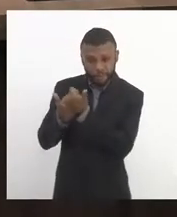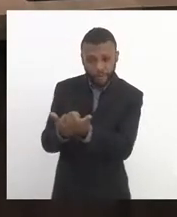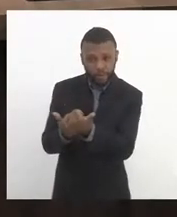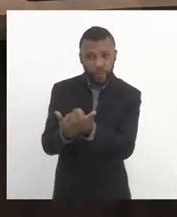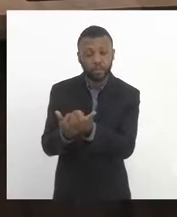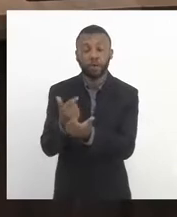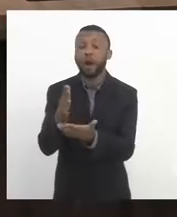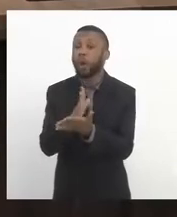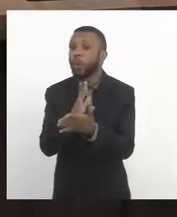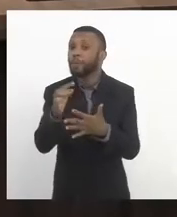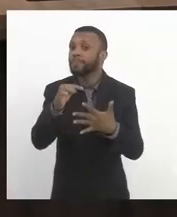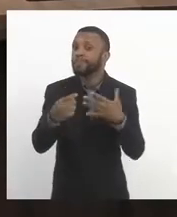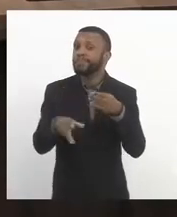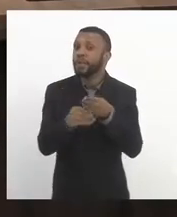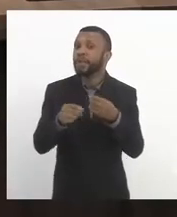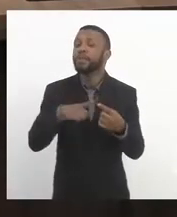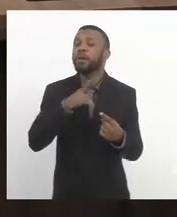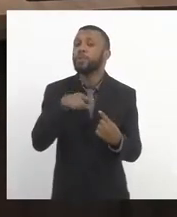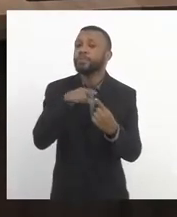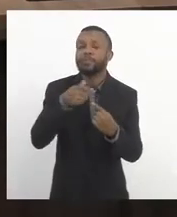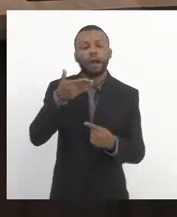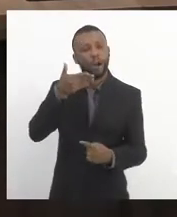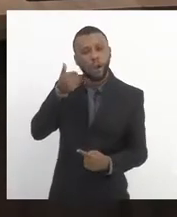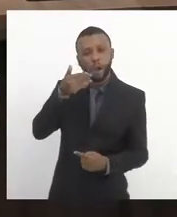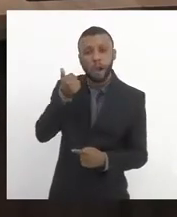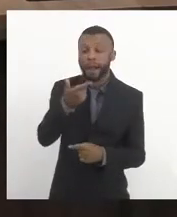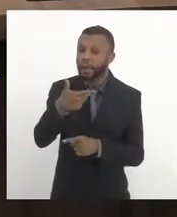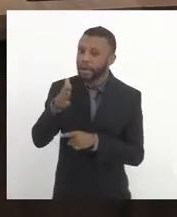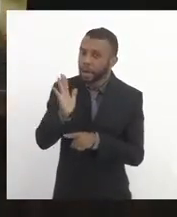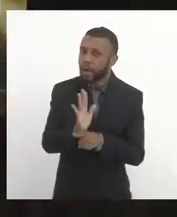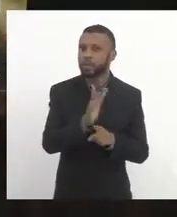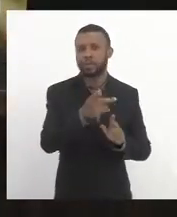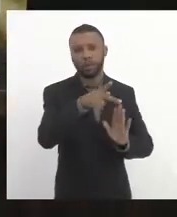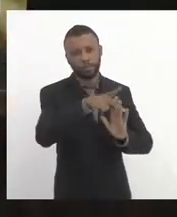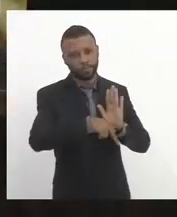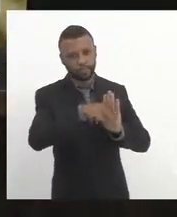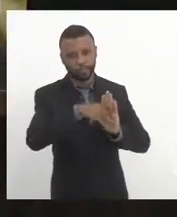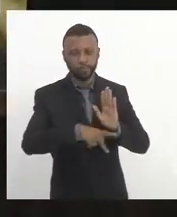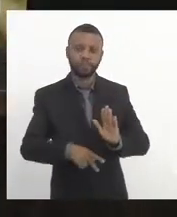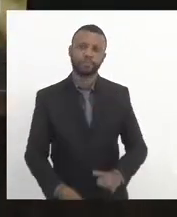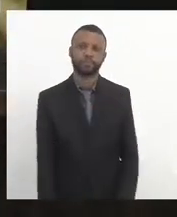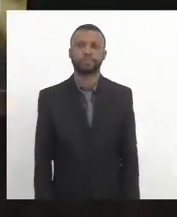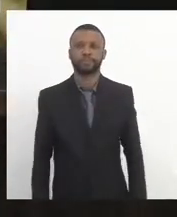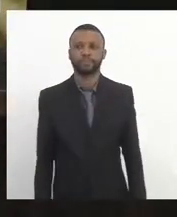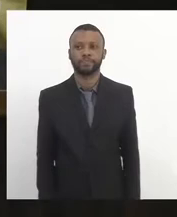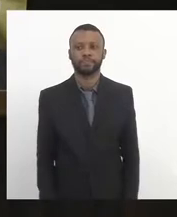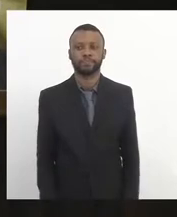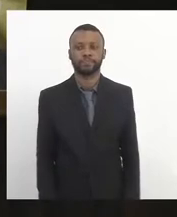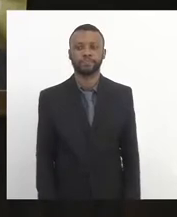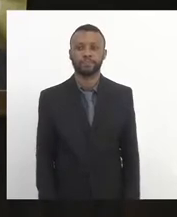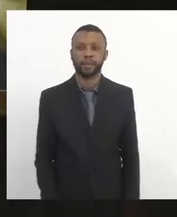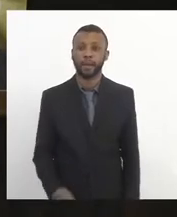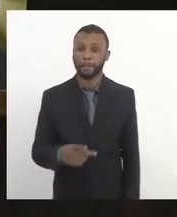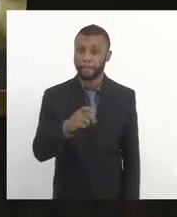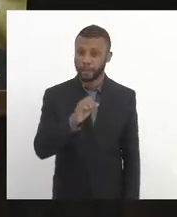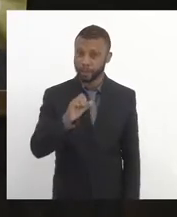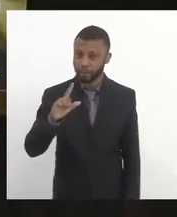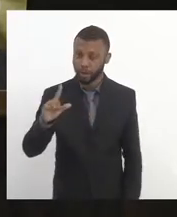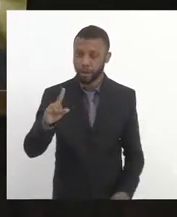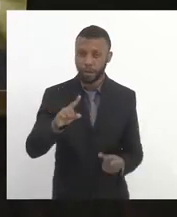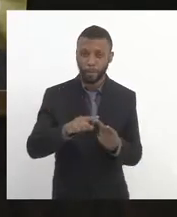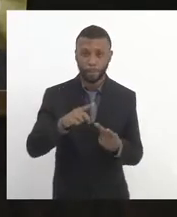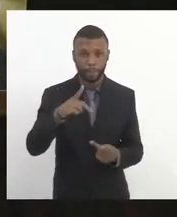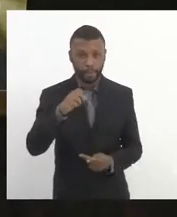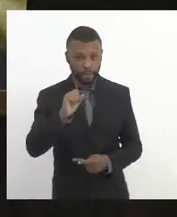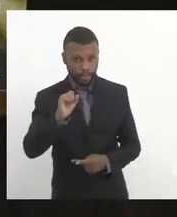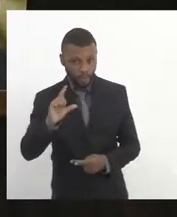que buscam aí aperfeiçoar e contribuir com o projeto. Parabéns. PSOL, PF, PSL... Pela